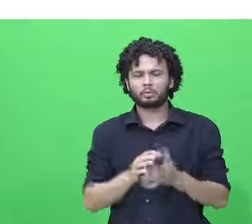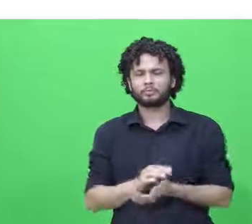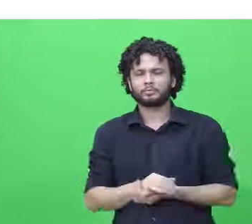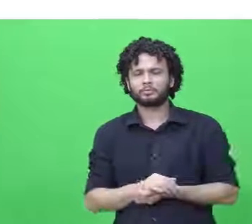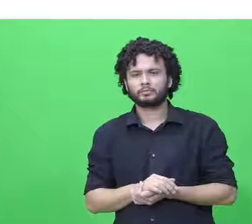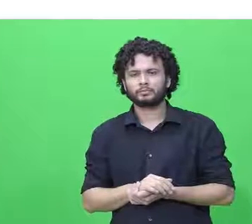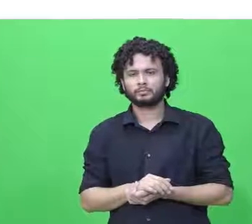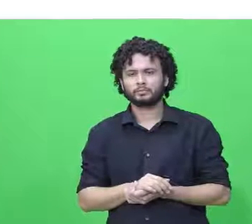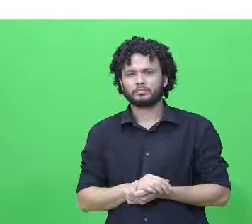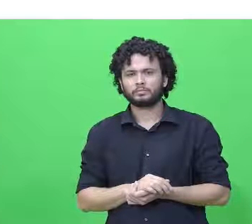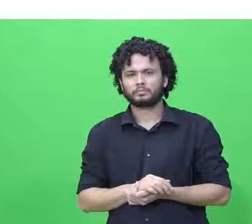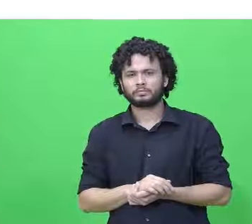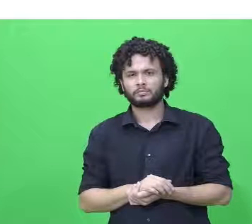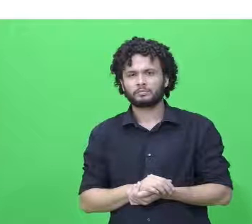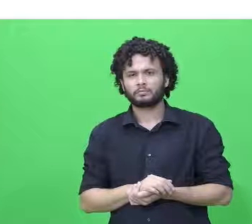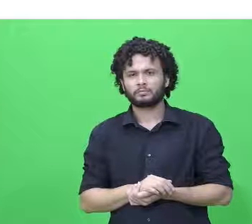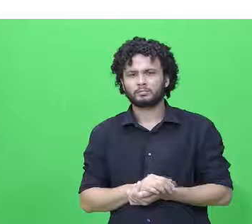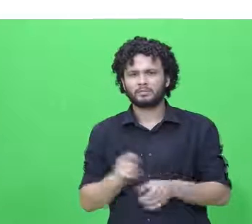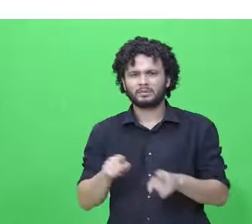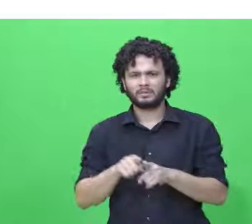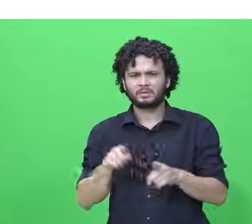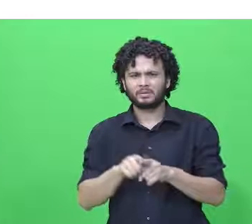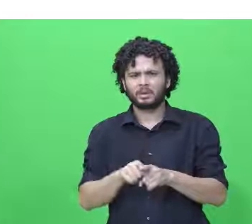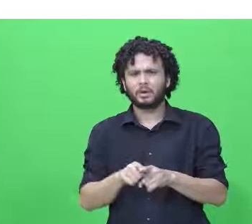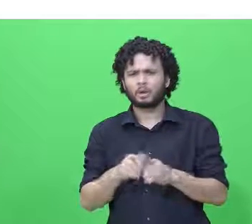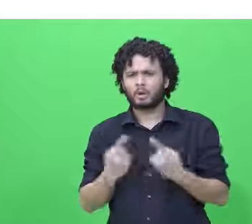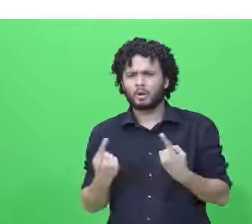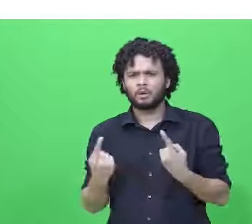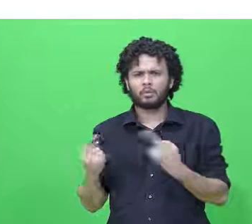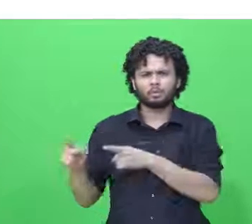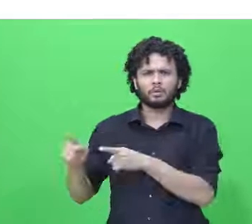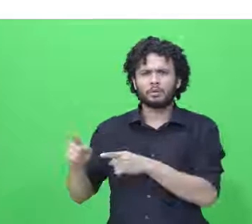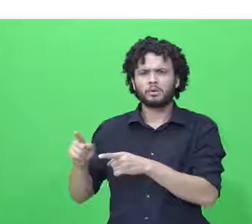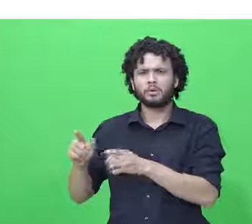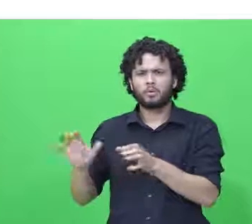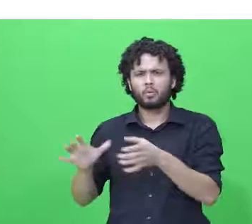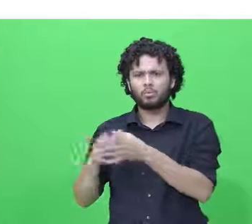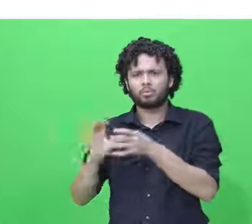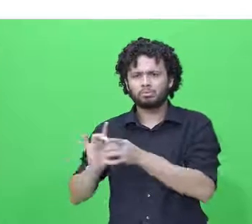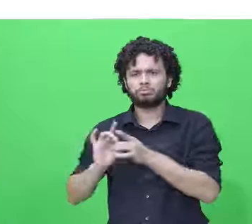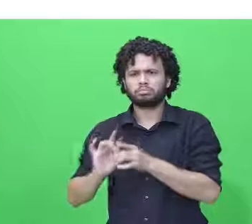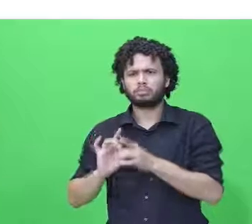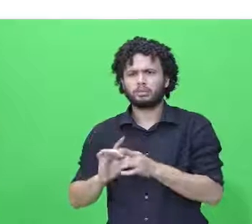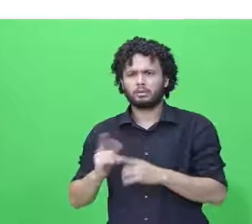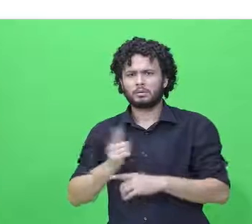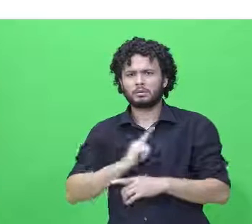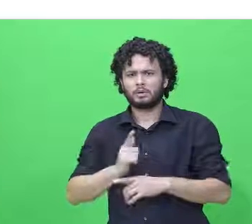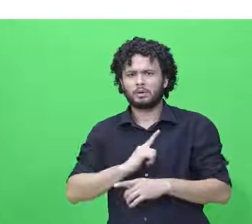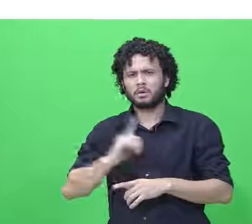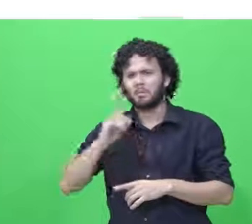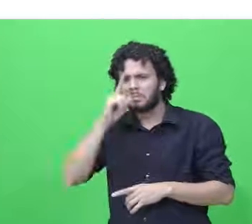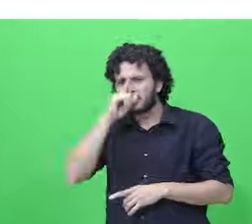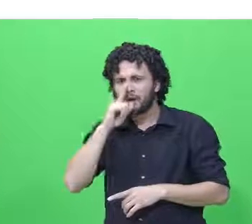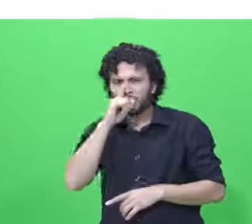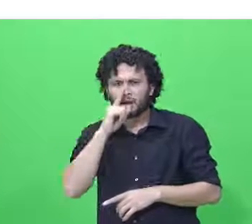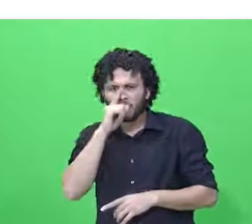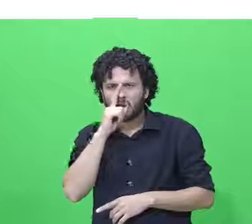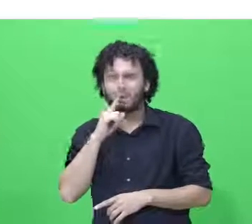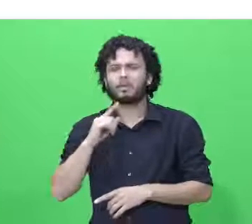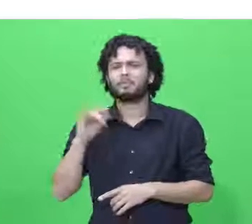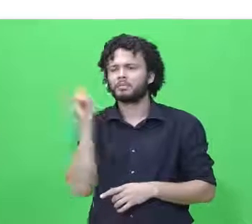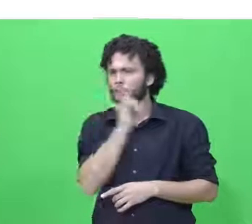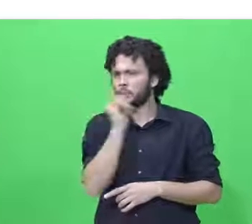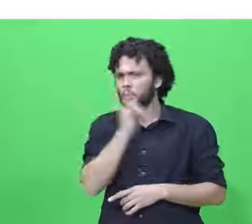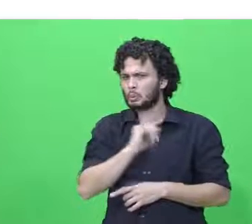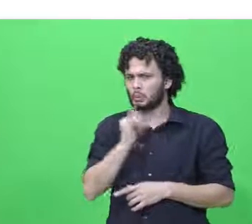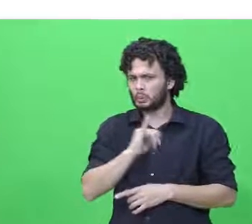tá? Desafiar a ação integralista brasileira, afastando o perigo de uma guinada autoritária para o fascismo, não porque Vargas está exatamente